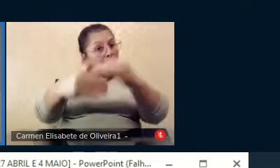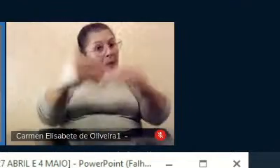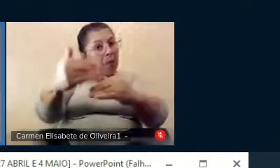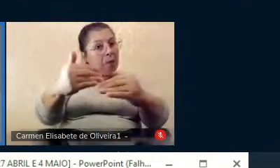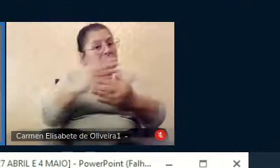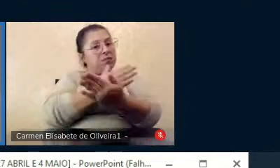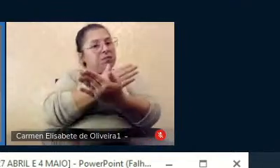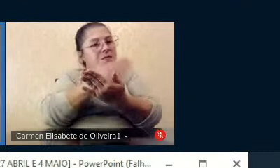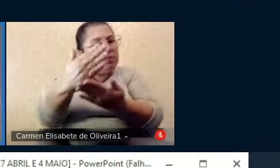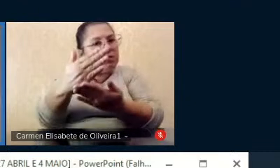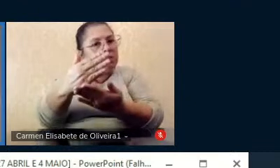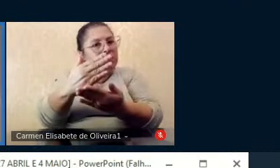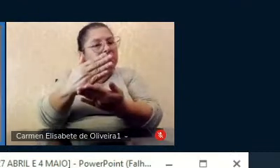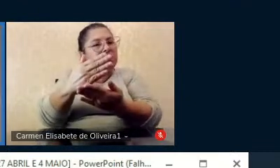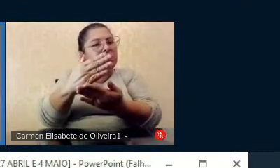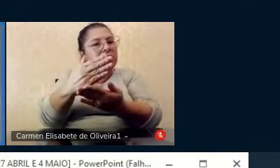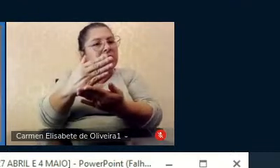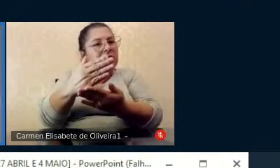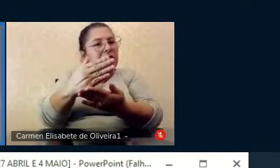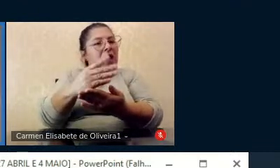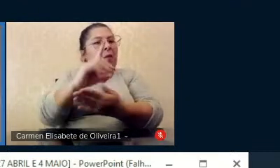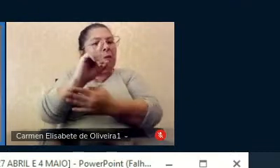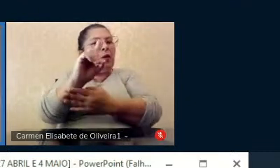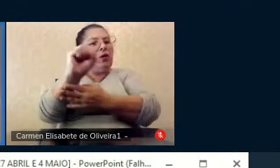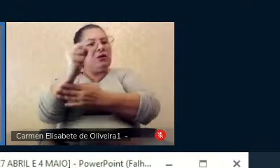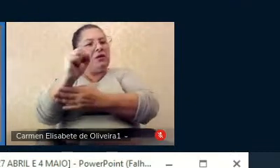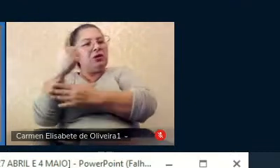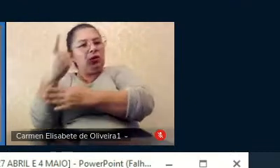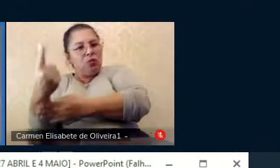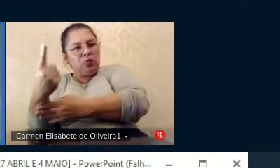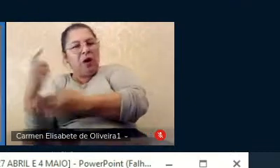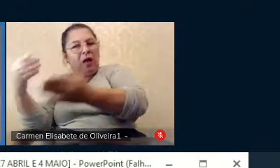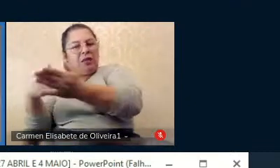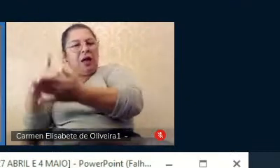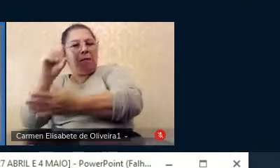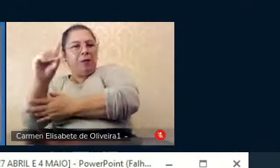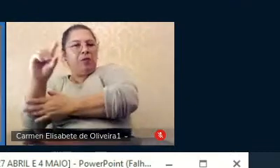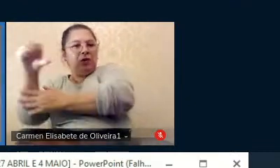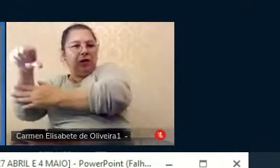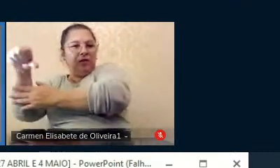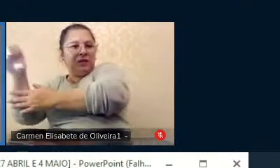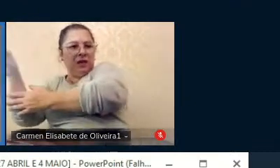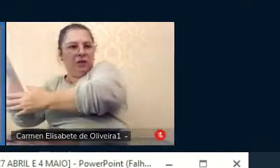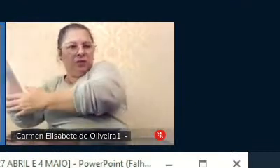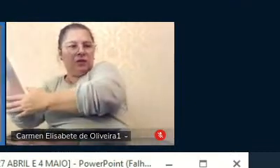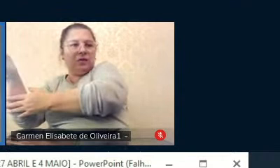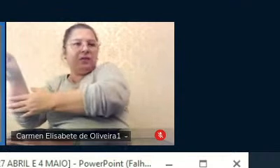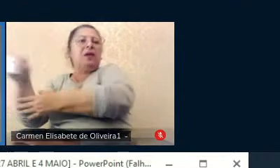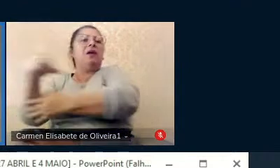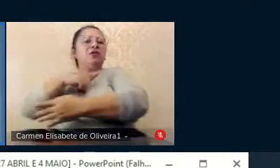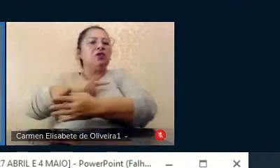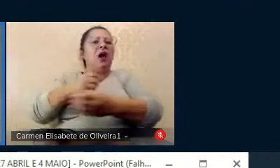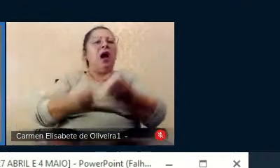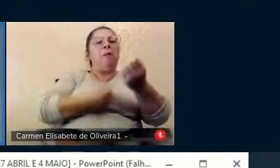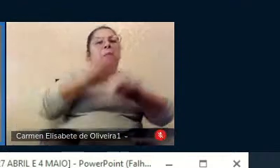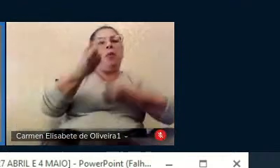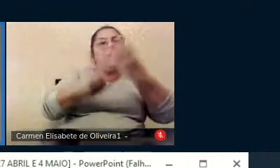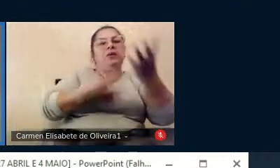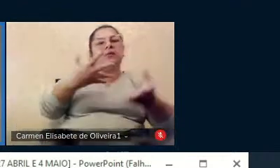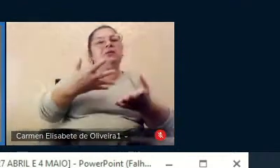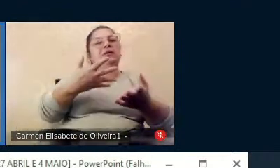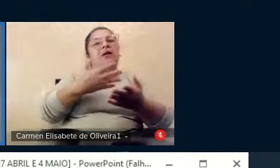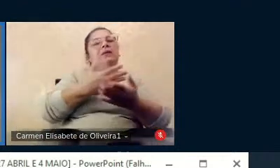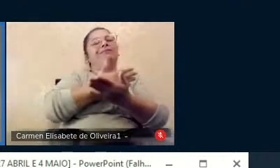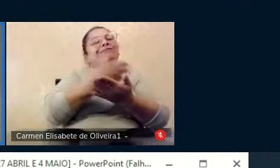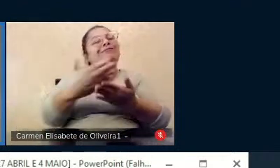século XIX, que envolve de 1801 a 1900, além da poesia, surgiu também a